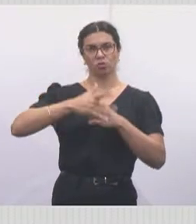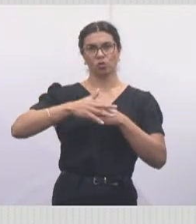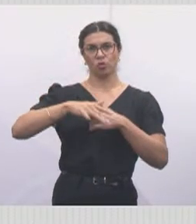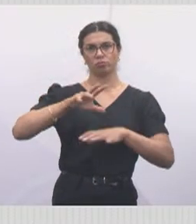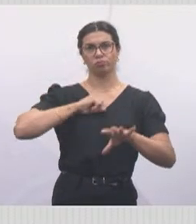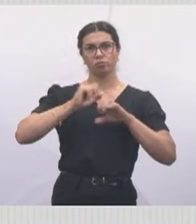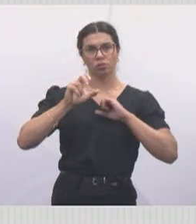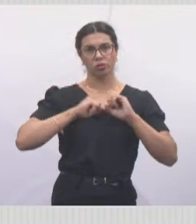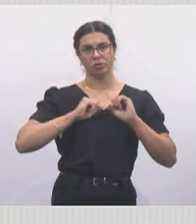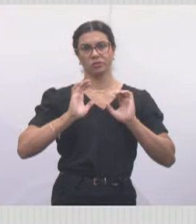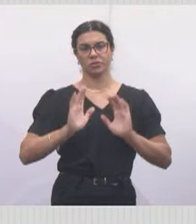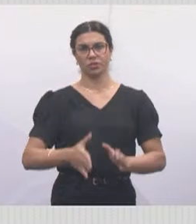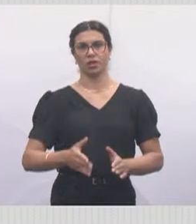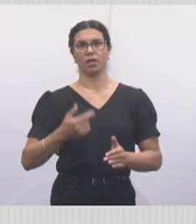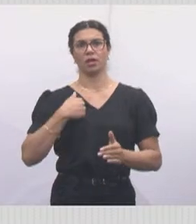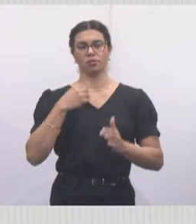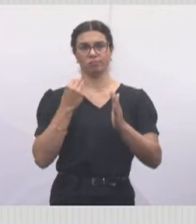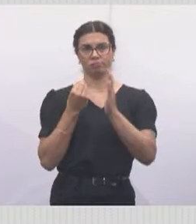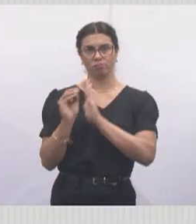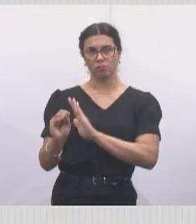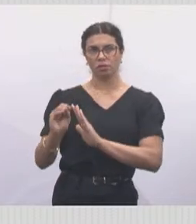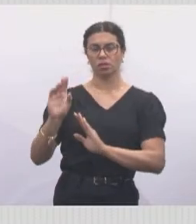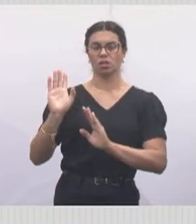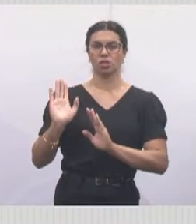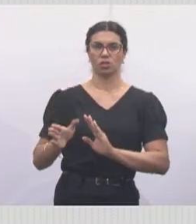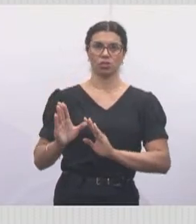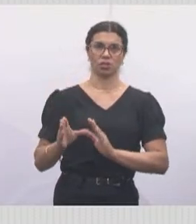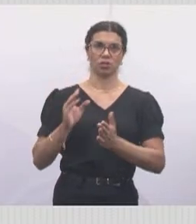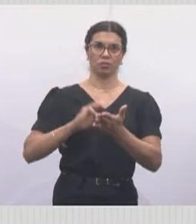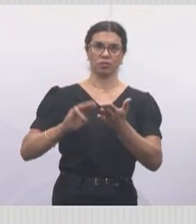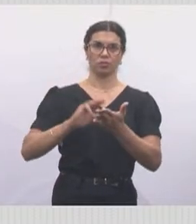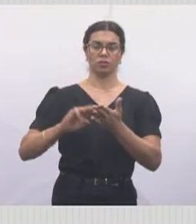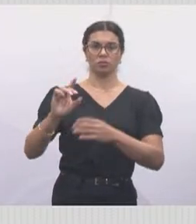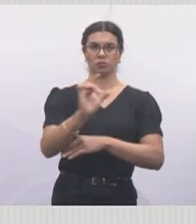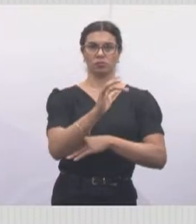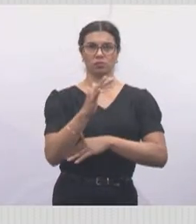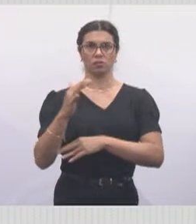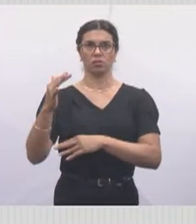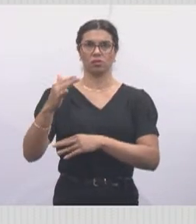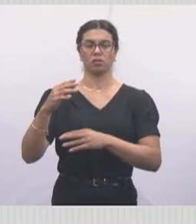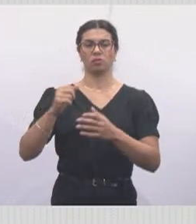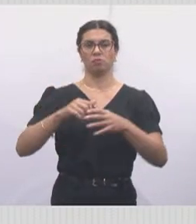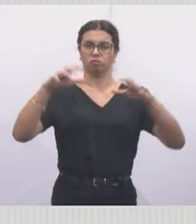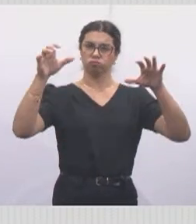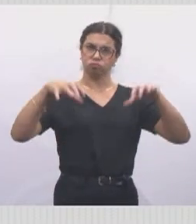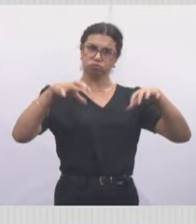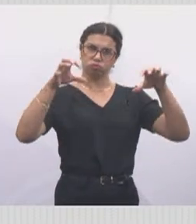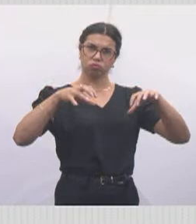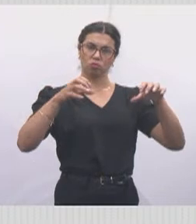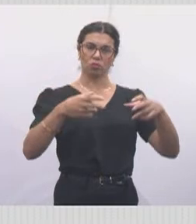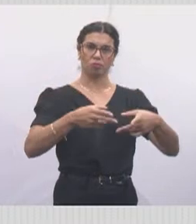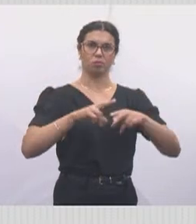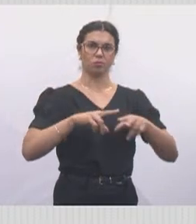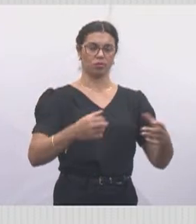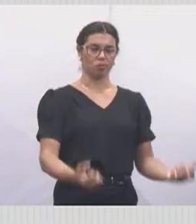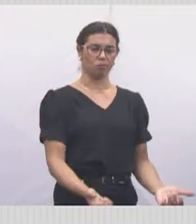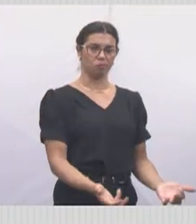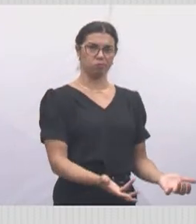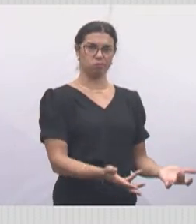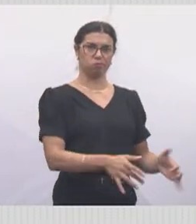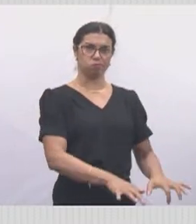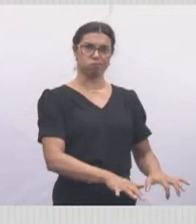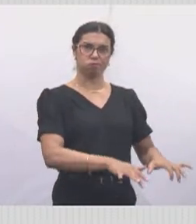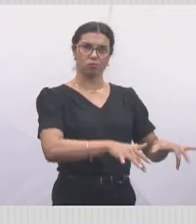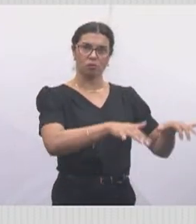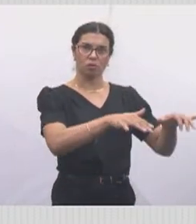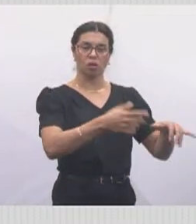região. Então, a gente já encaminhou aí a Secretaria do Meio Ambiente, esse tempo meio chuvoso, o mato cresce rápido, e nós,